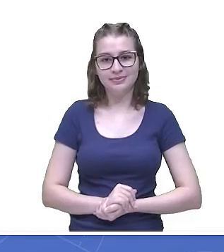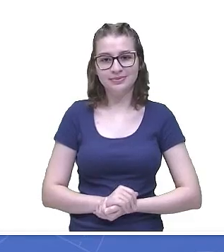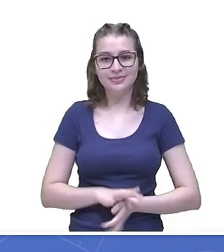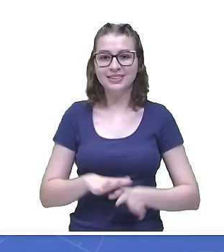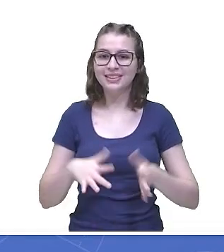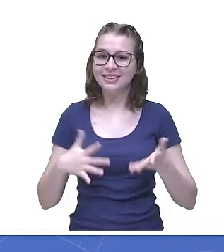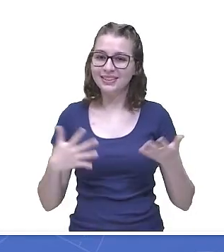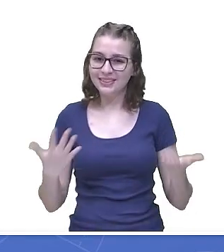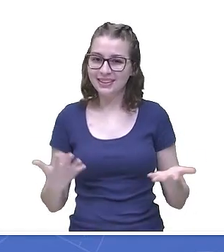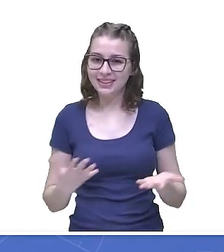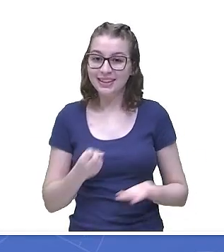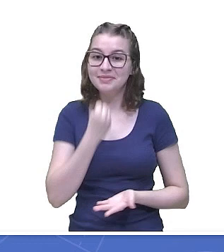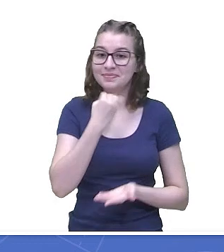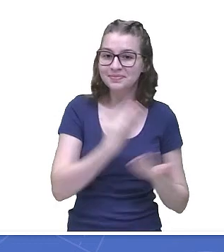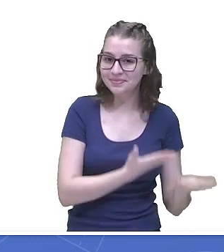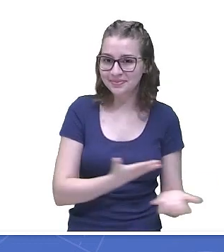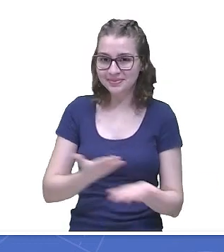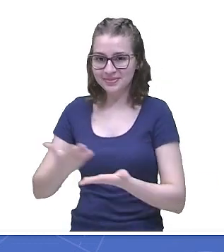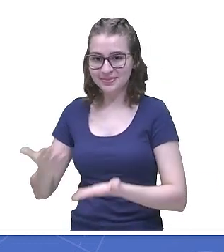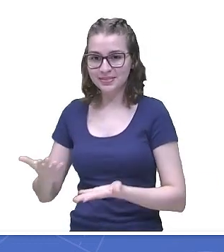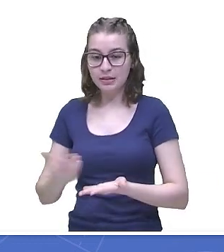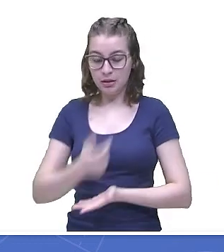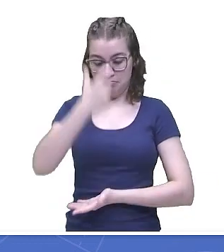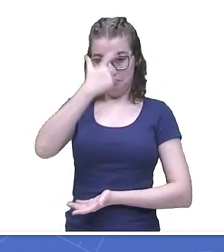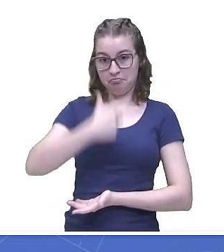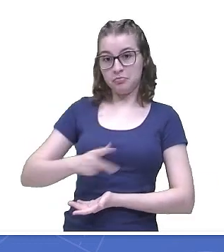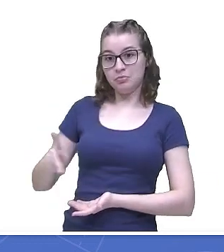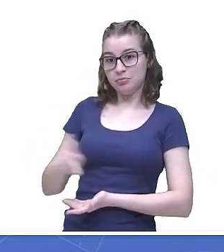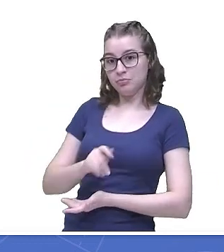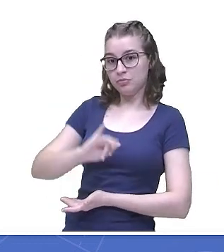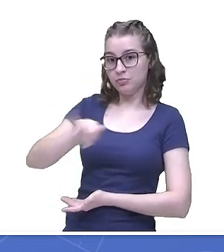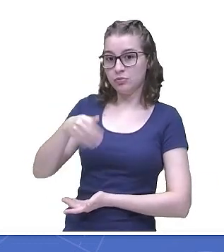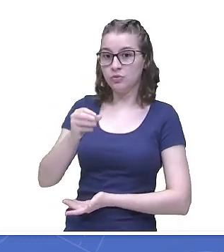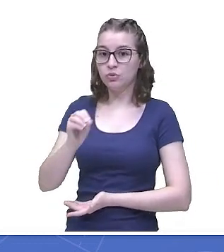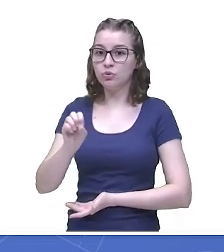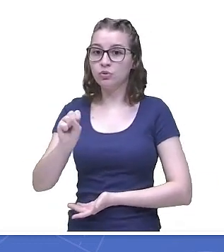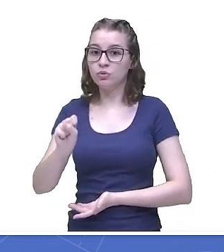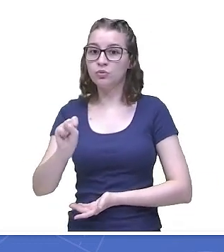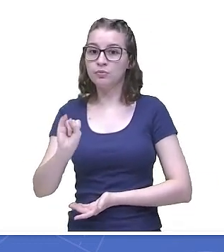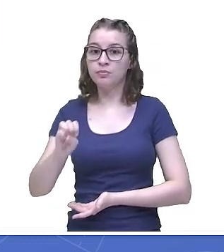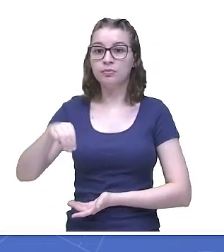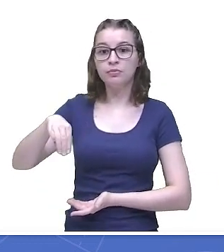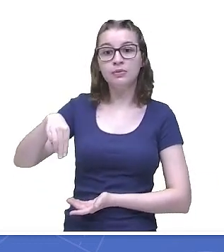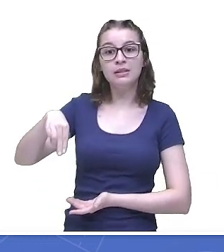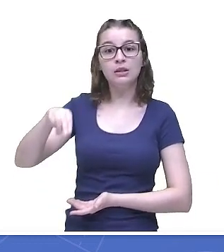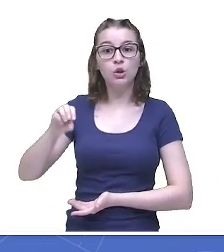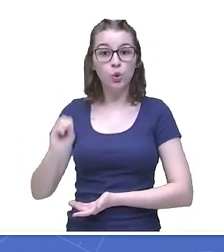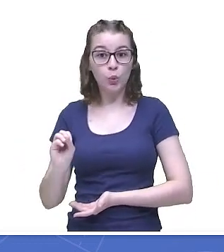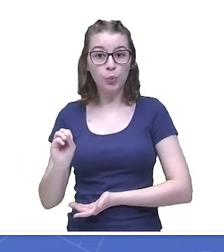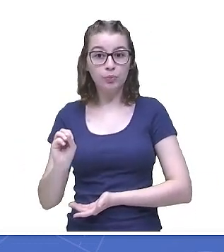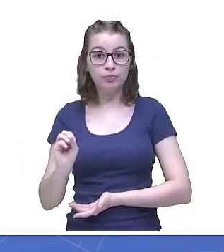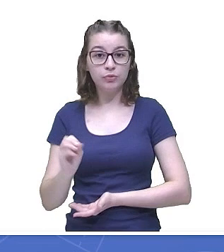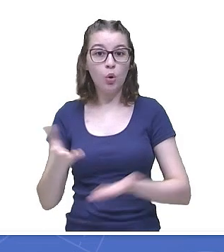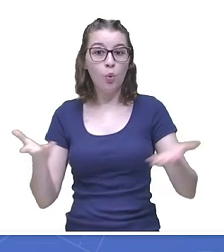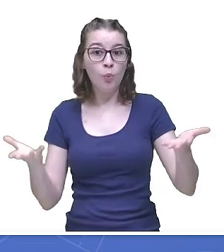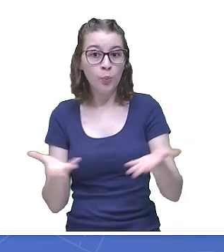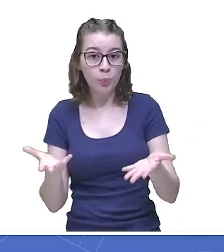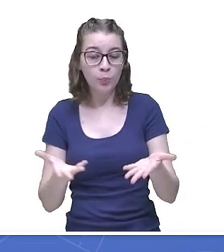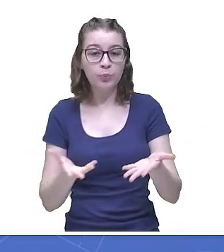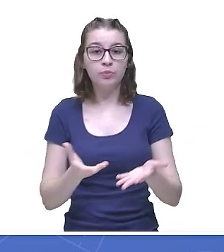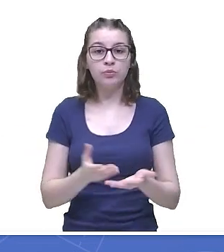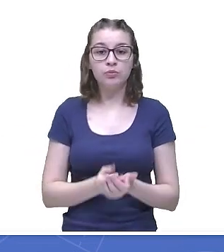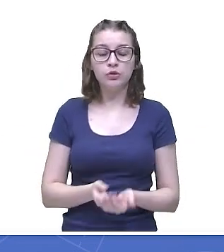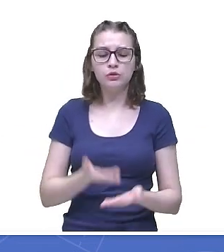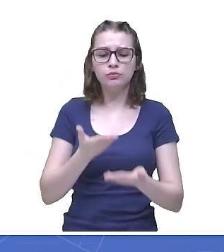Sejam todos e todas bem-vindas. Eu sou o professor Josino Malagueta. Vamos trabalhar com o